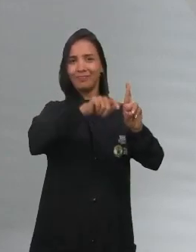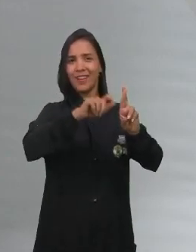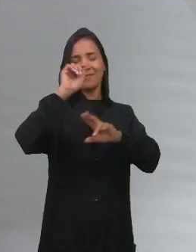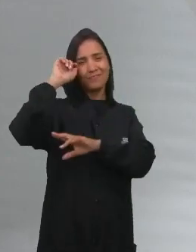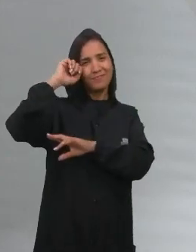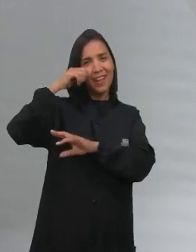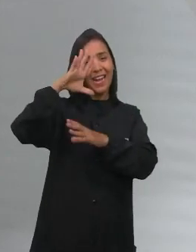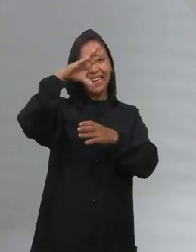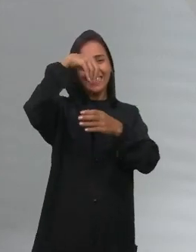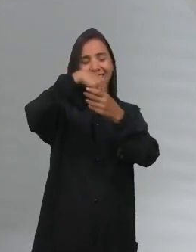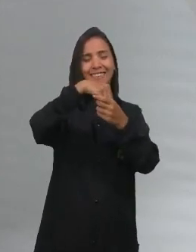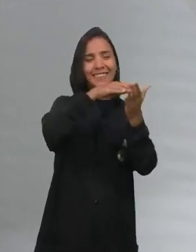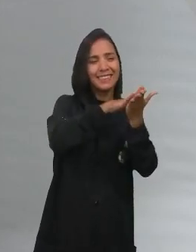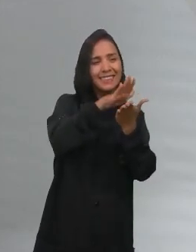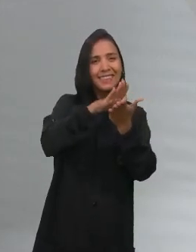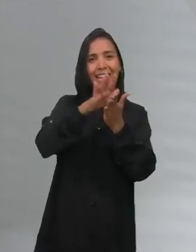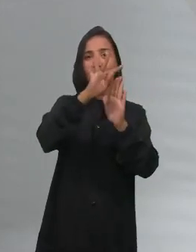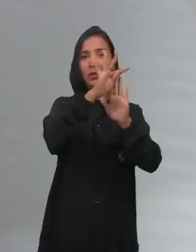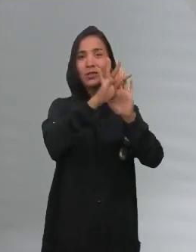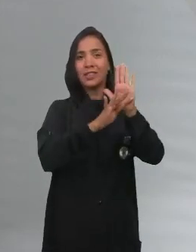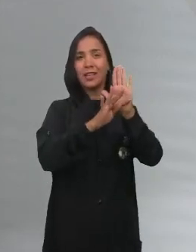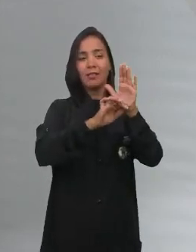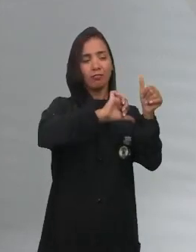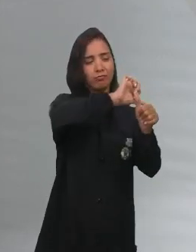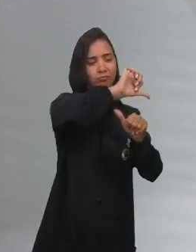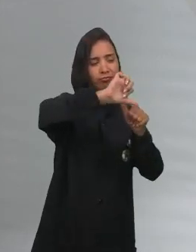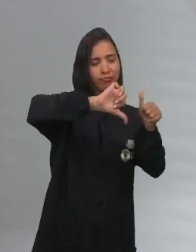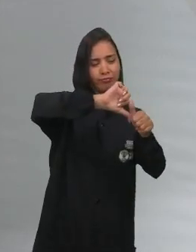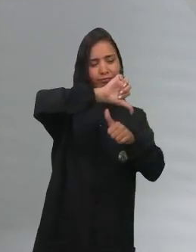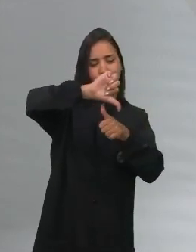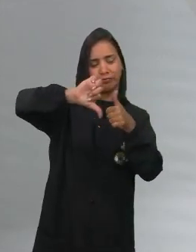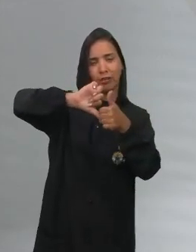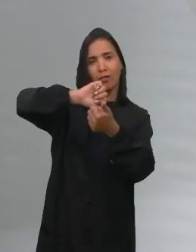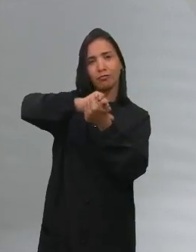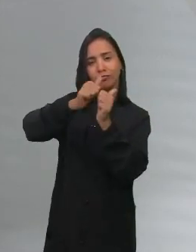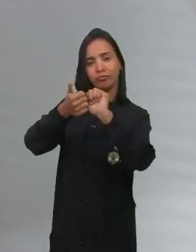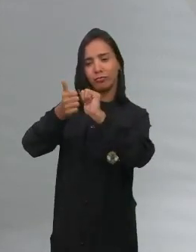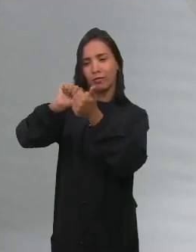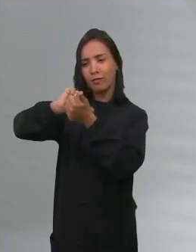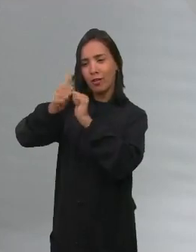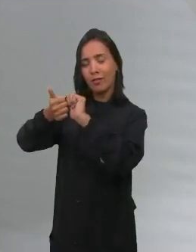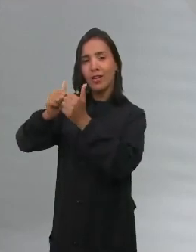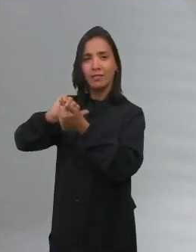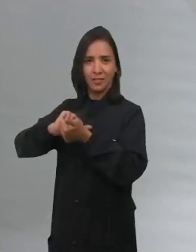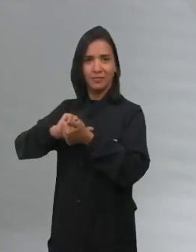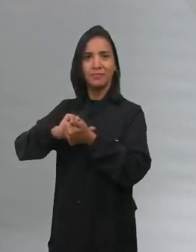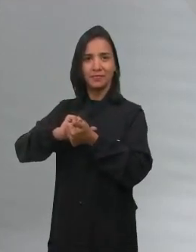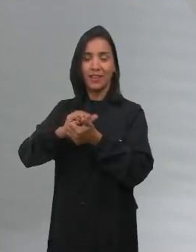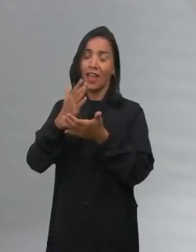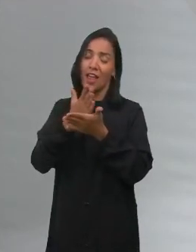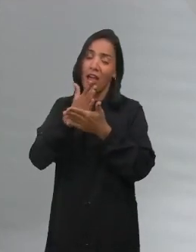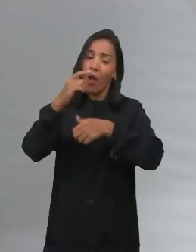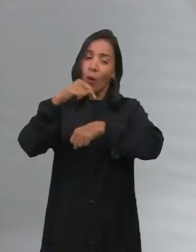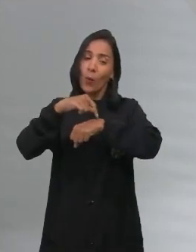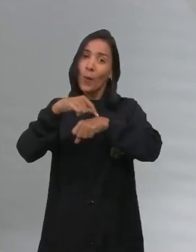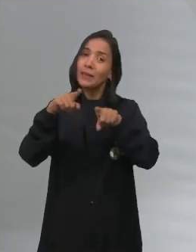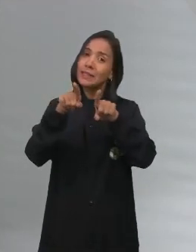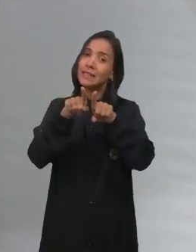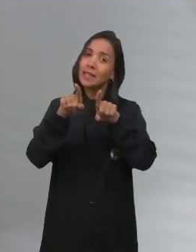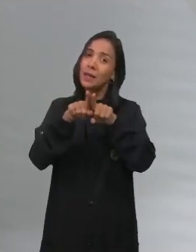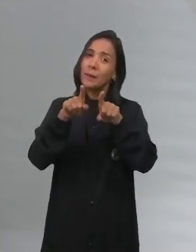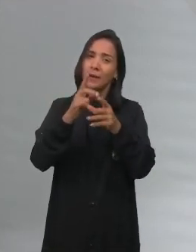nessa produção, ela vai se alterando, ela vai se adequando ou, em alguns momentos,